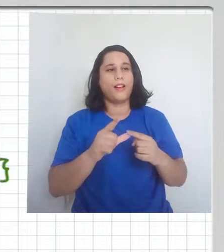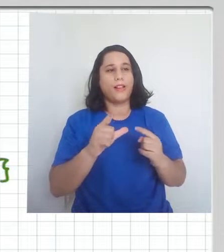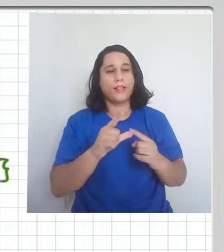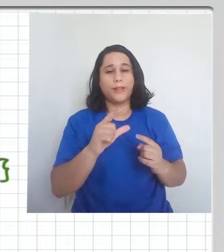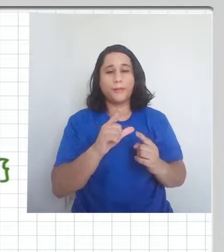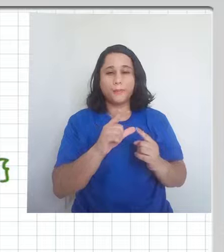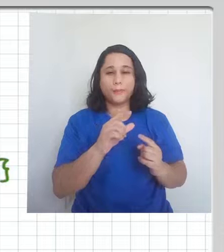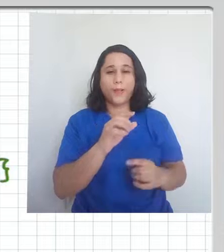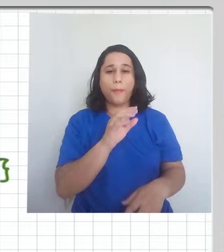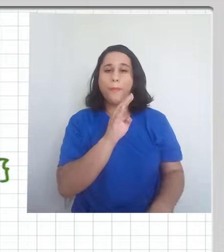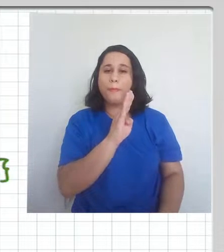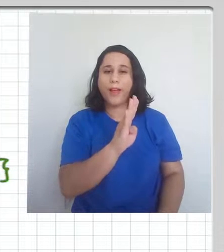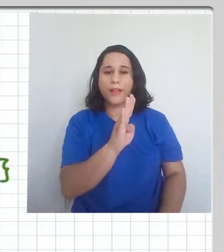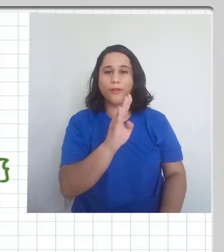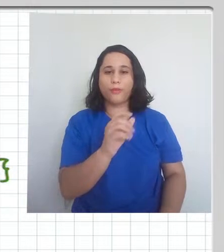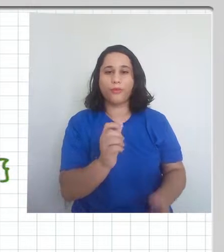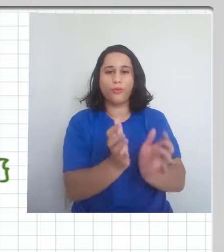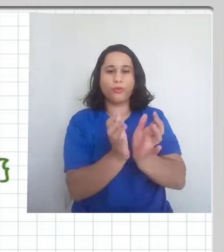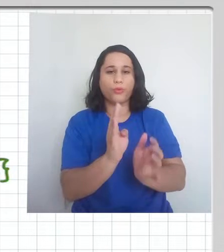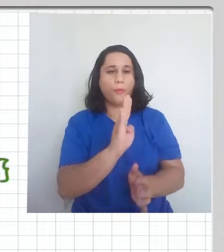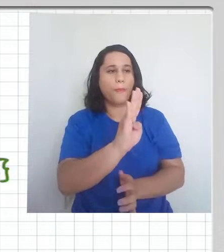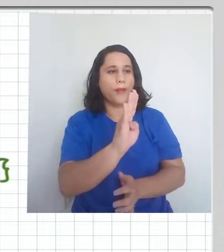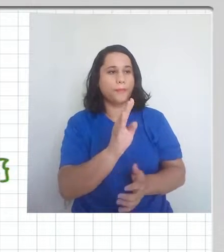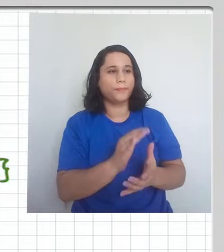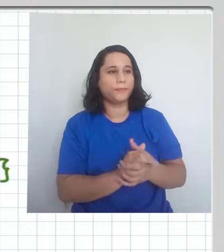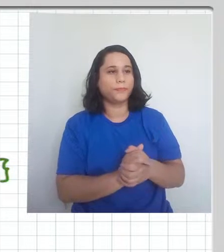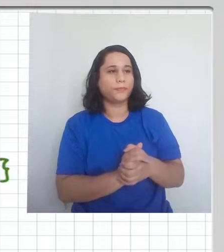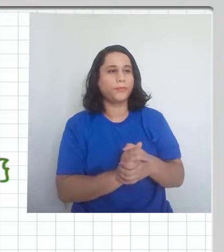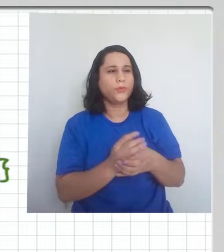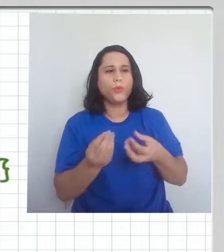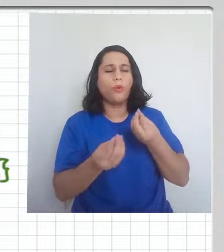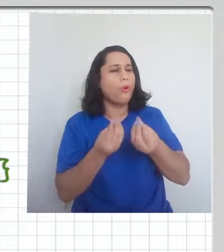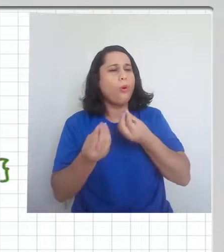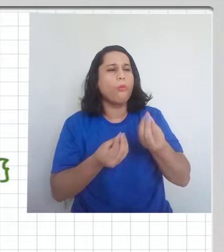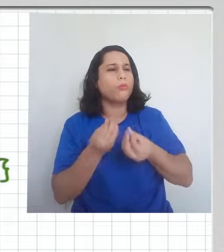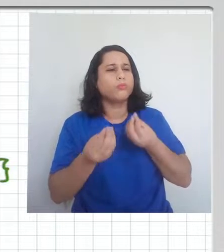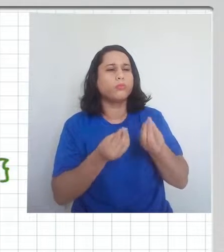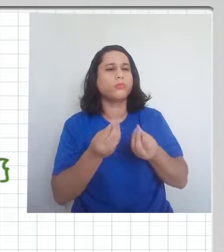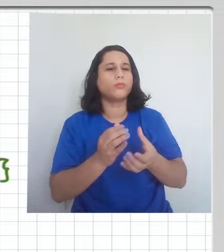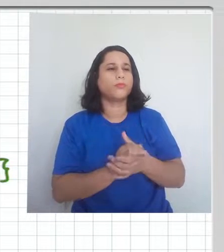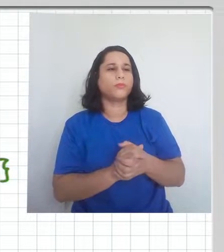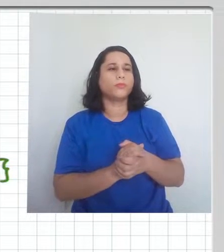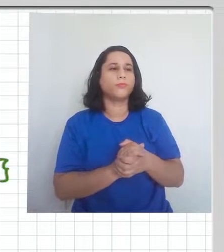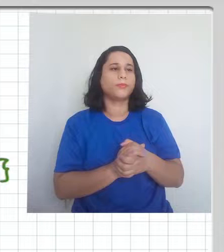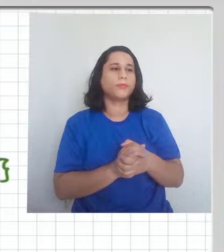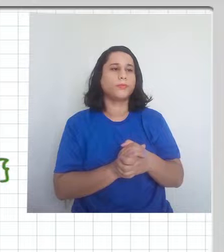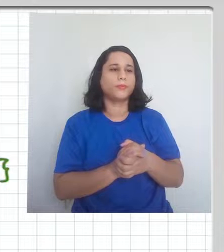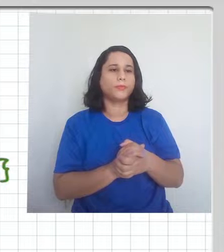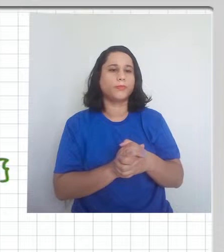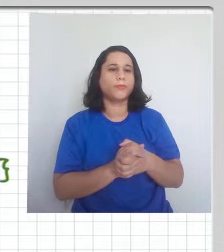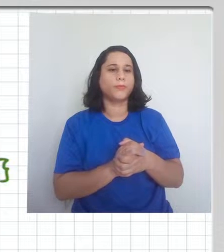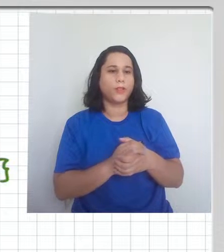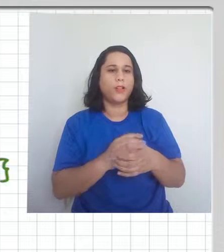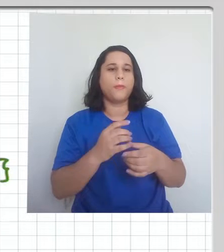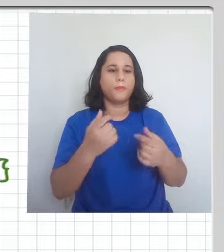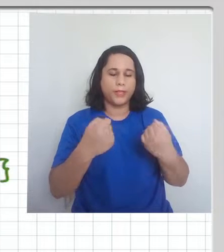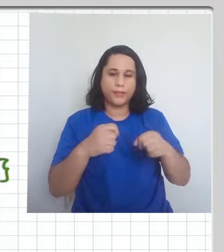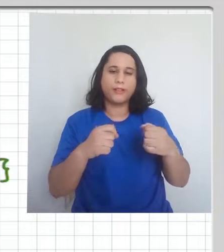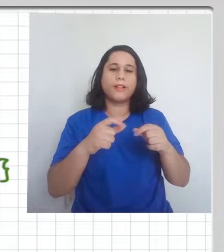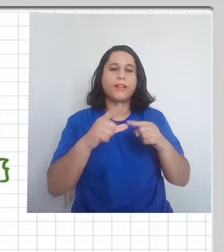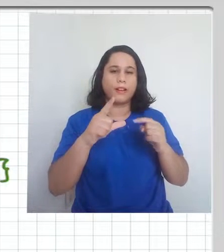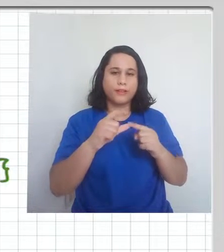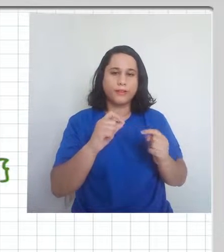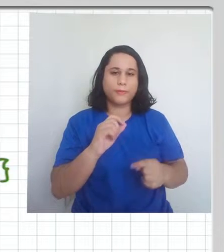Quem seria o conjunto B? É um número natural menor que 5, né? Mas como é que a gente lê isso aqui? Você escreve do mesmo jeitinho, tá bom? B maiúsculo igual, abre